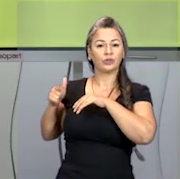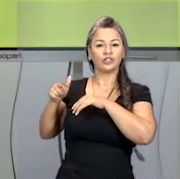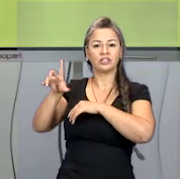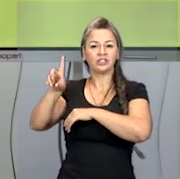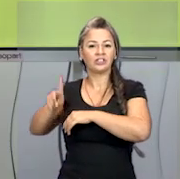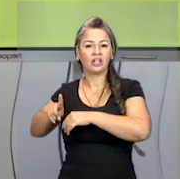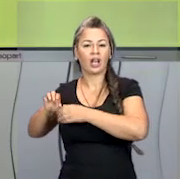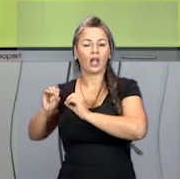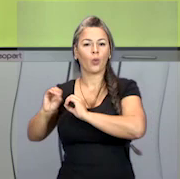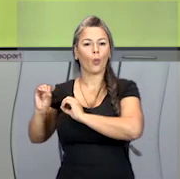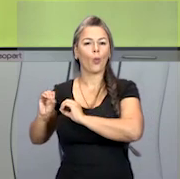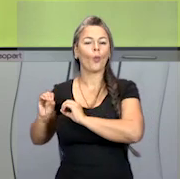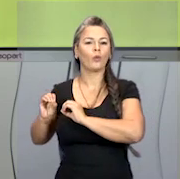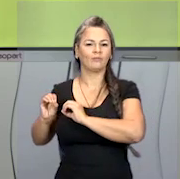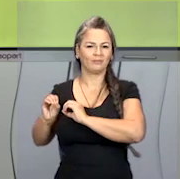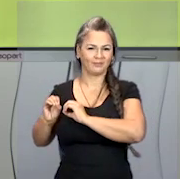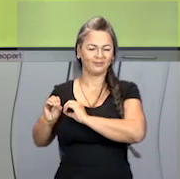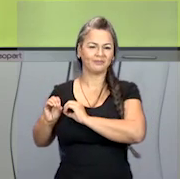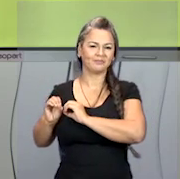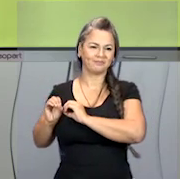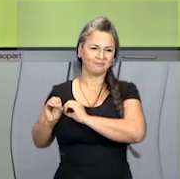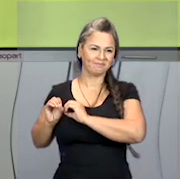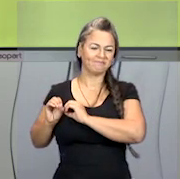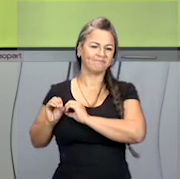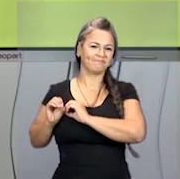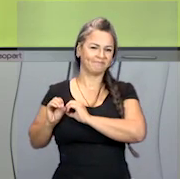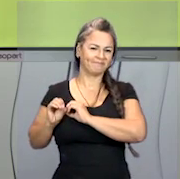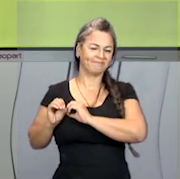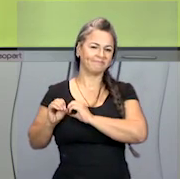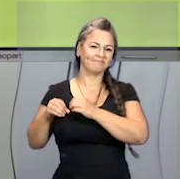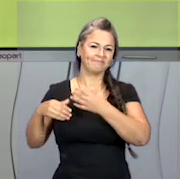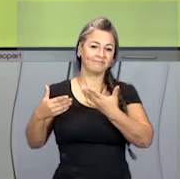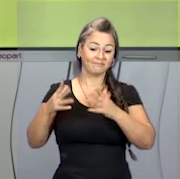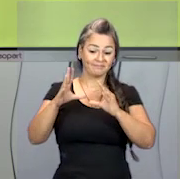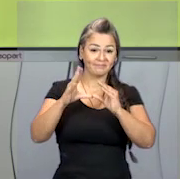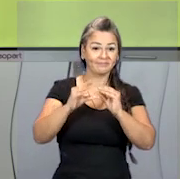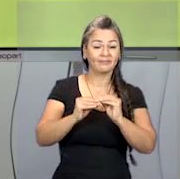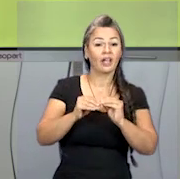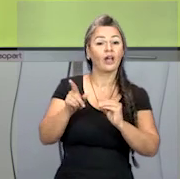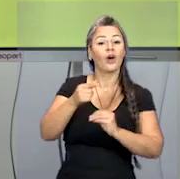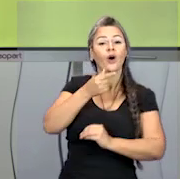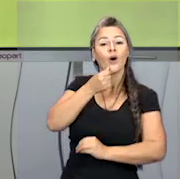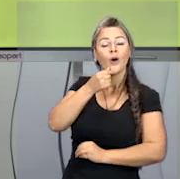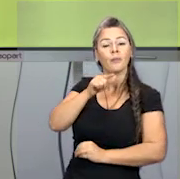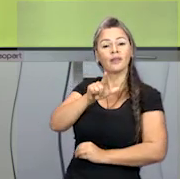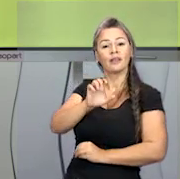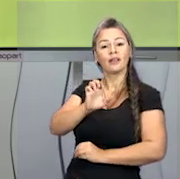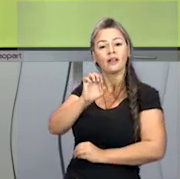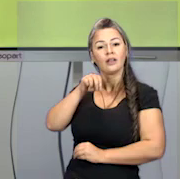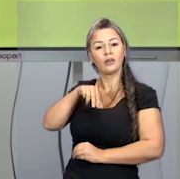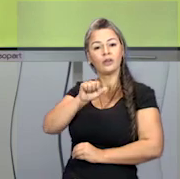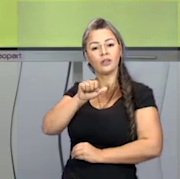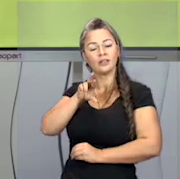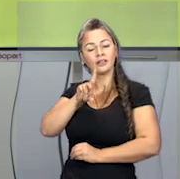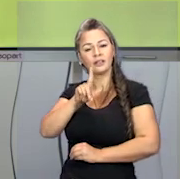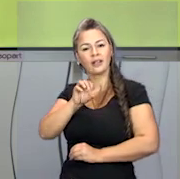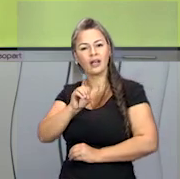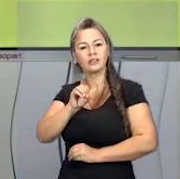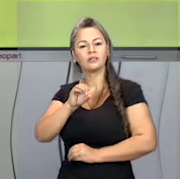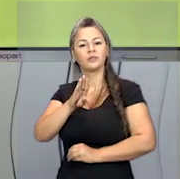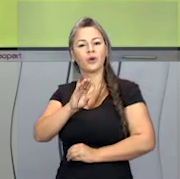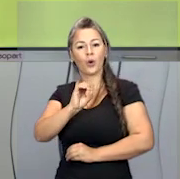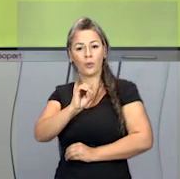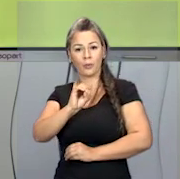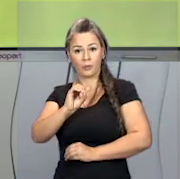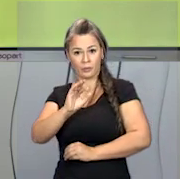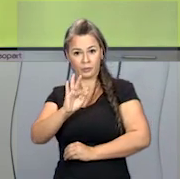aqui, o Leonardo Boff, ele quer nos acordar para que nós precisamos observar